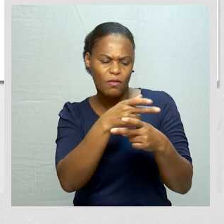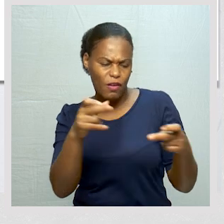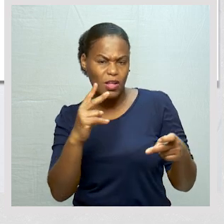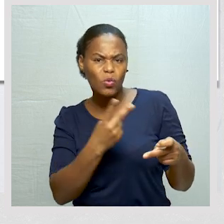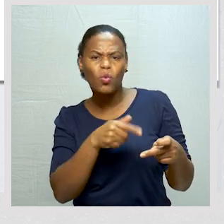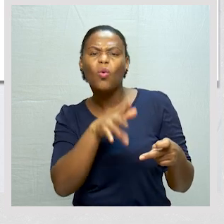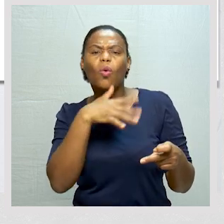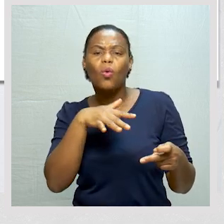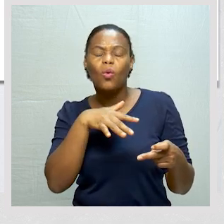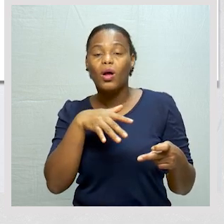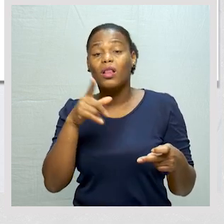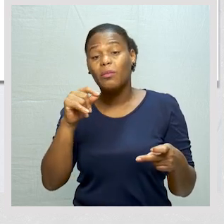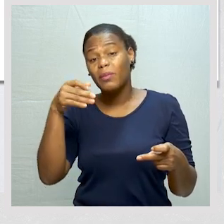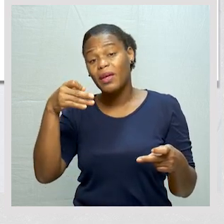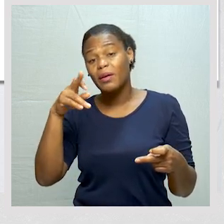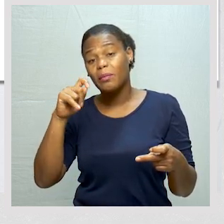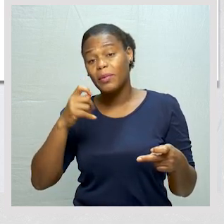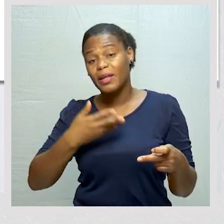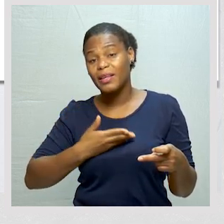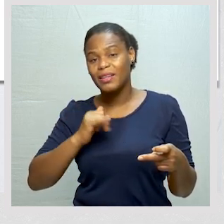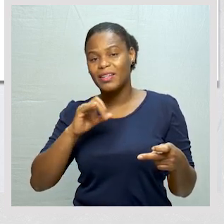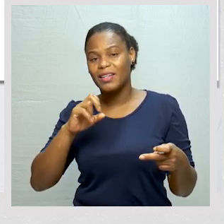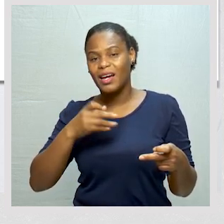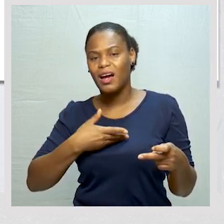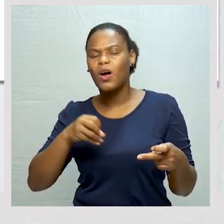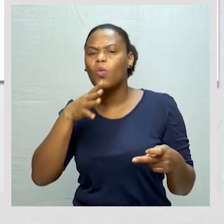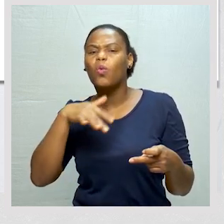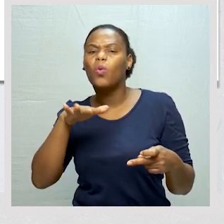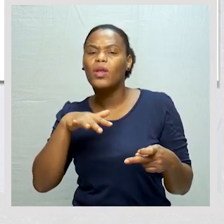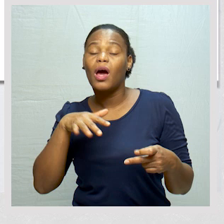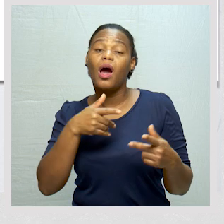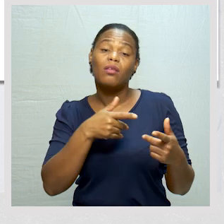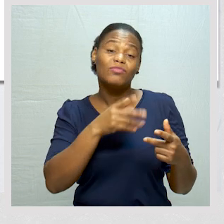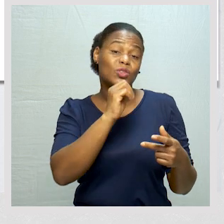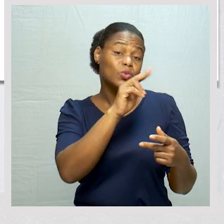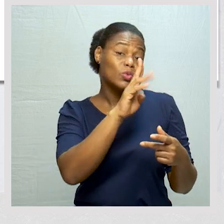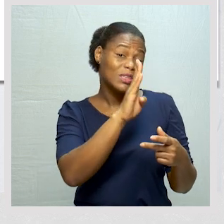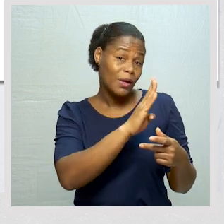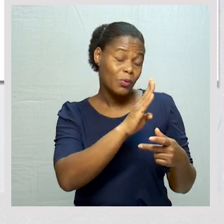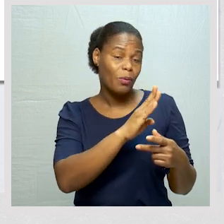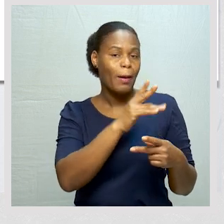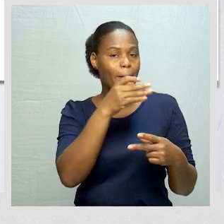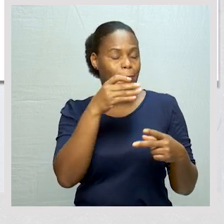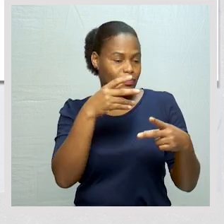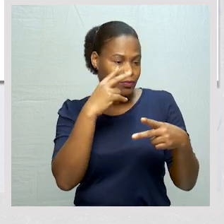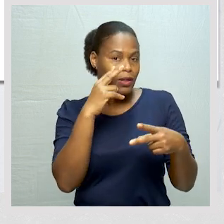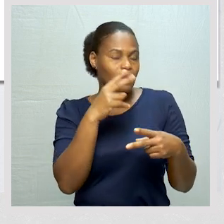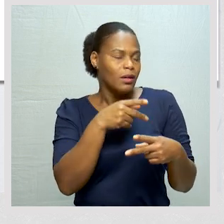Acertaram? Muito bem. O sujeito é a natureza, o predicado é importante.